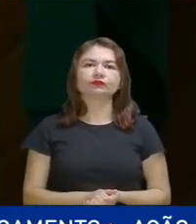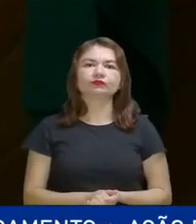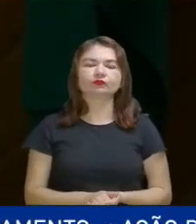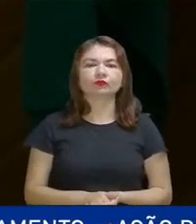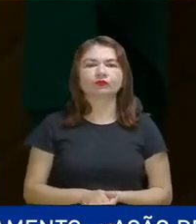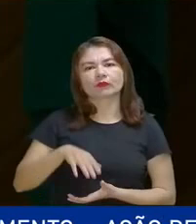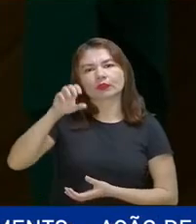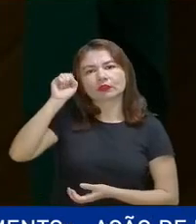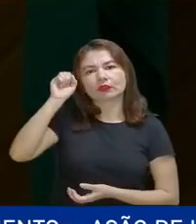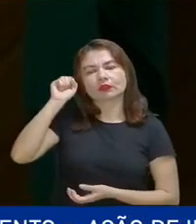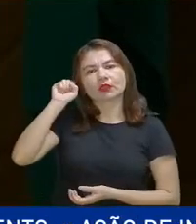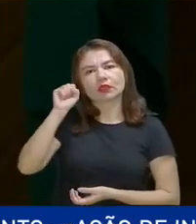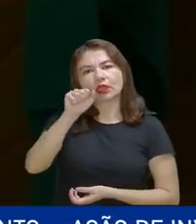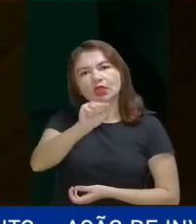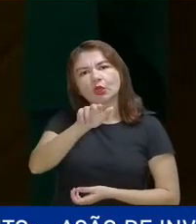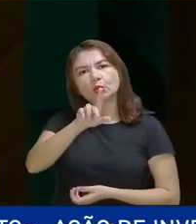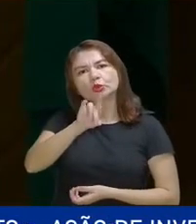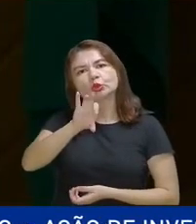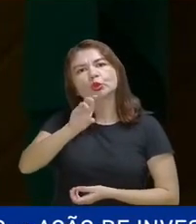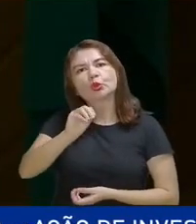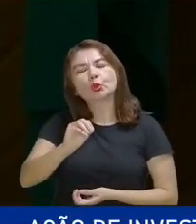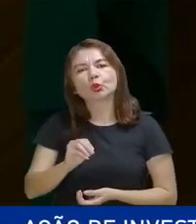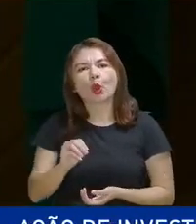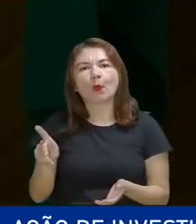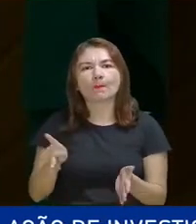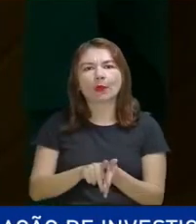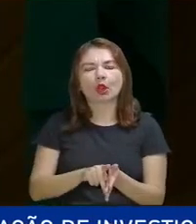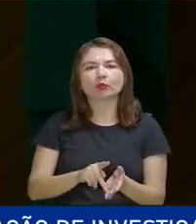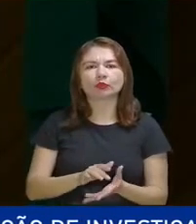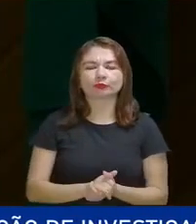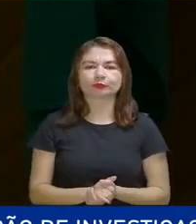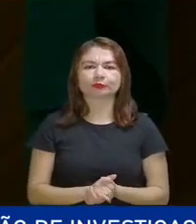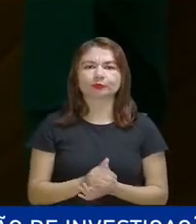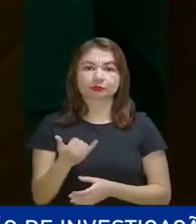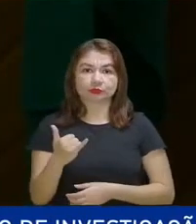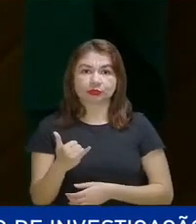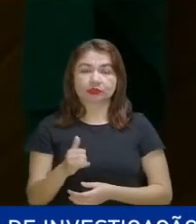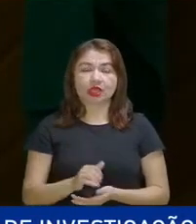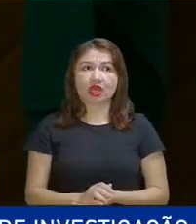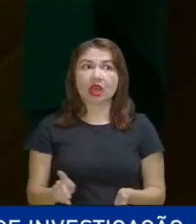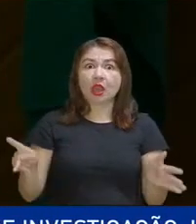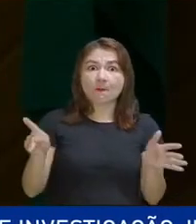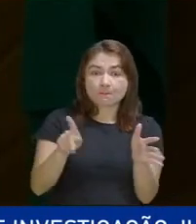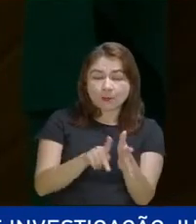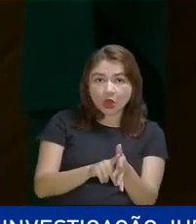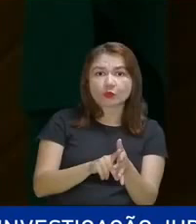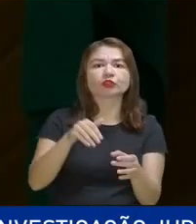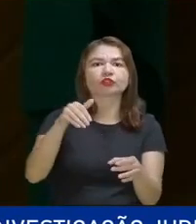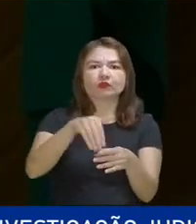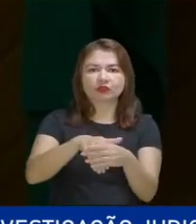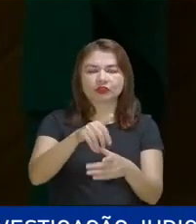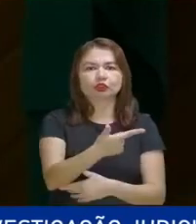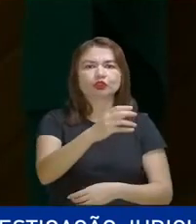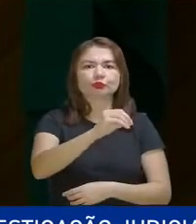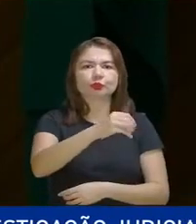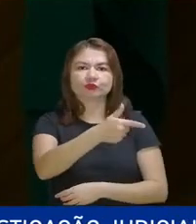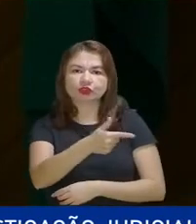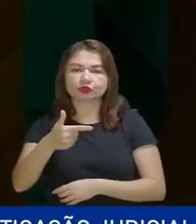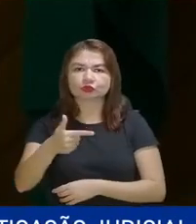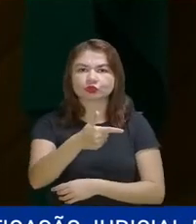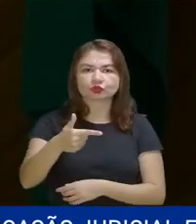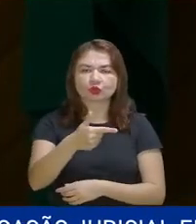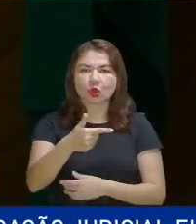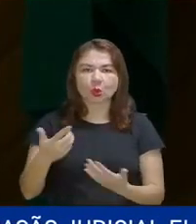áudios que não se relacionam claramente ao pleito de 2022, principalmente quanto à prática dos